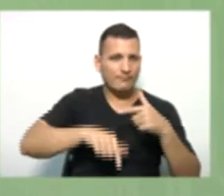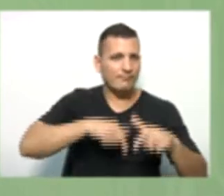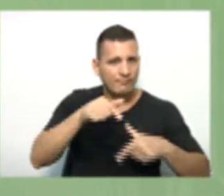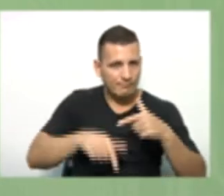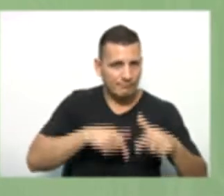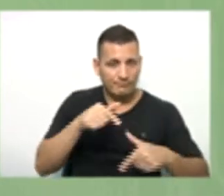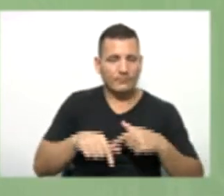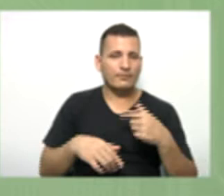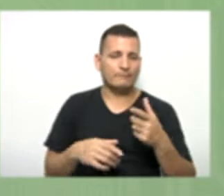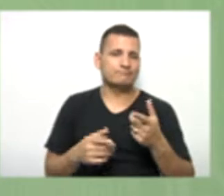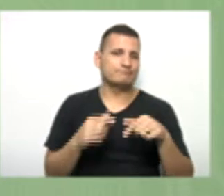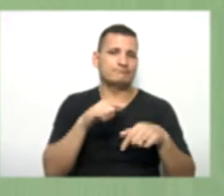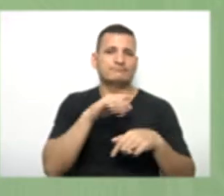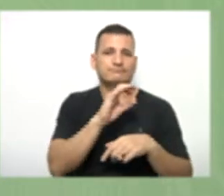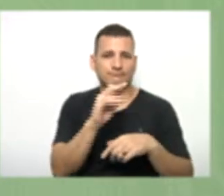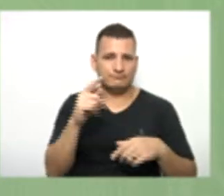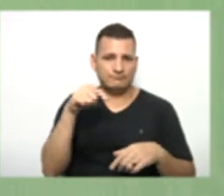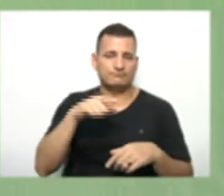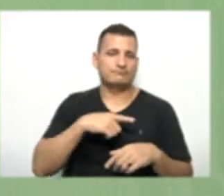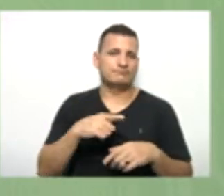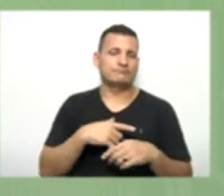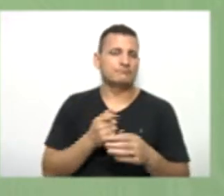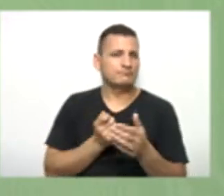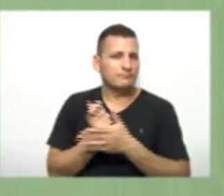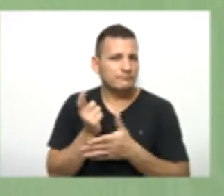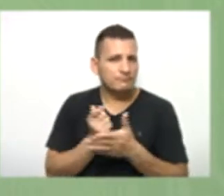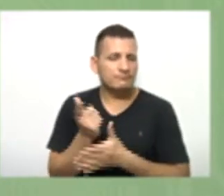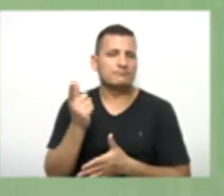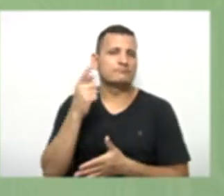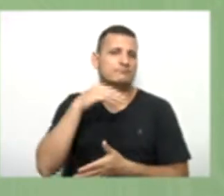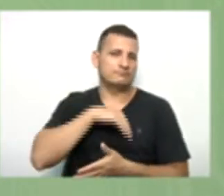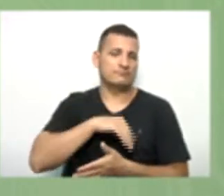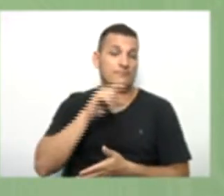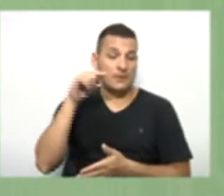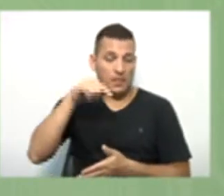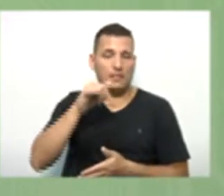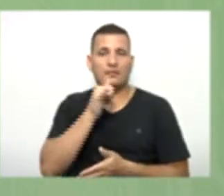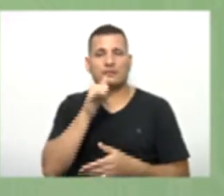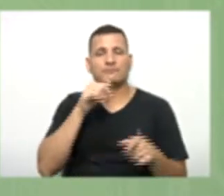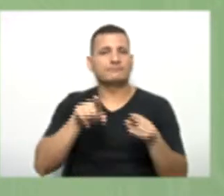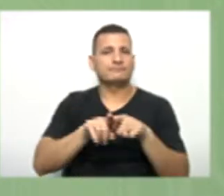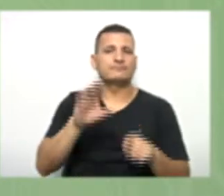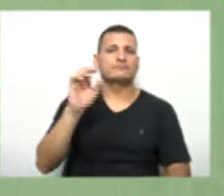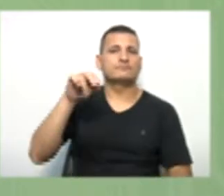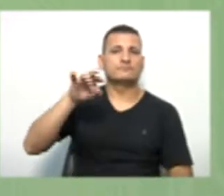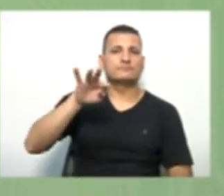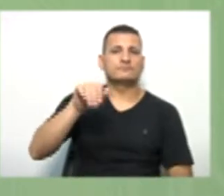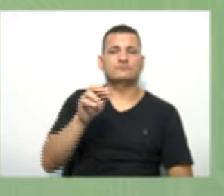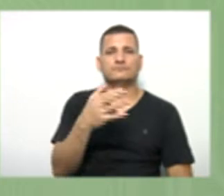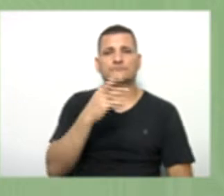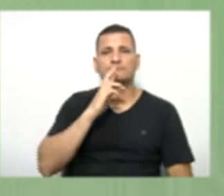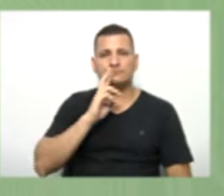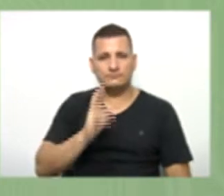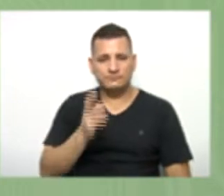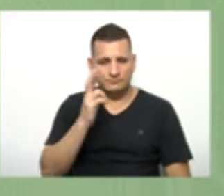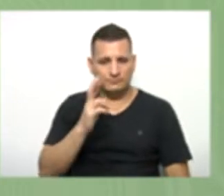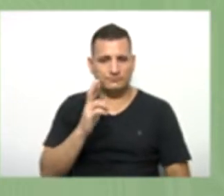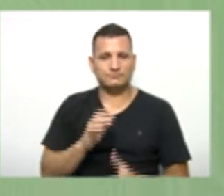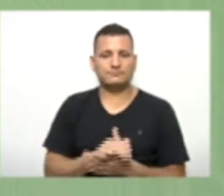com salários é um exemplo de conta de resultado, ingresso e receita de